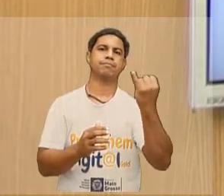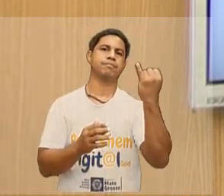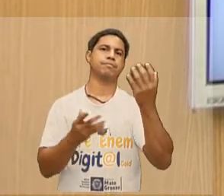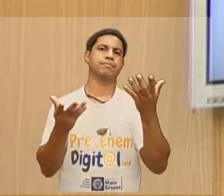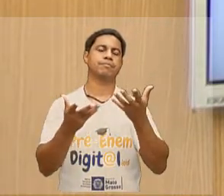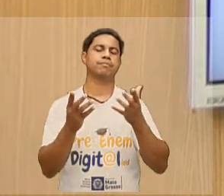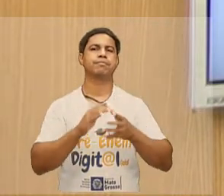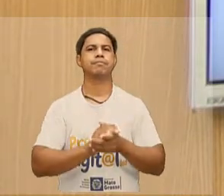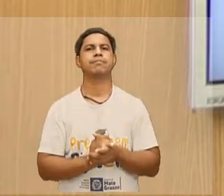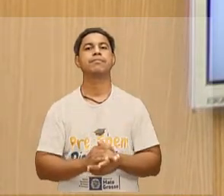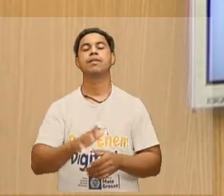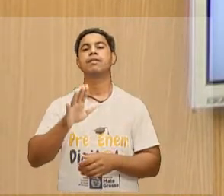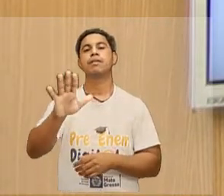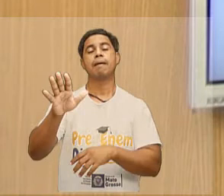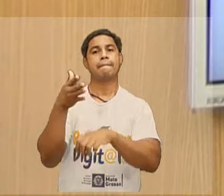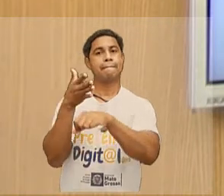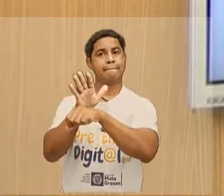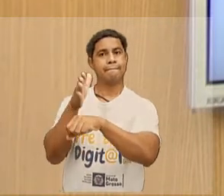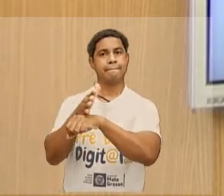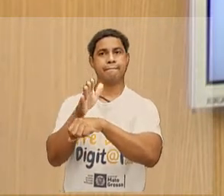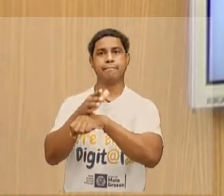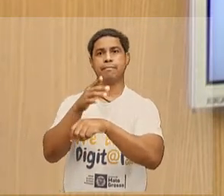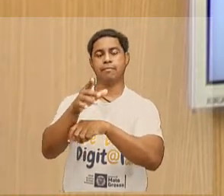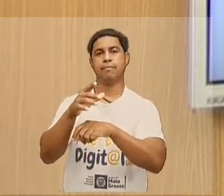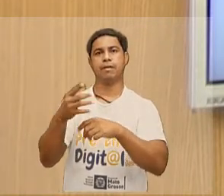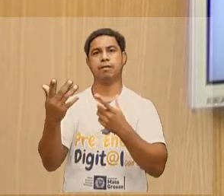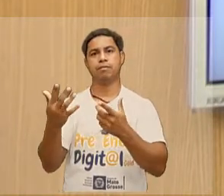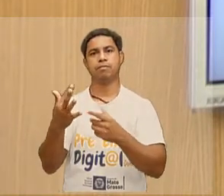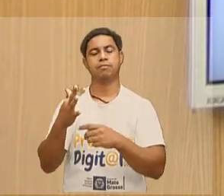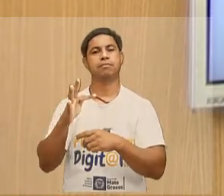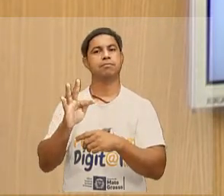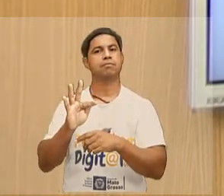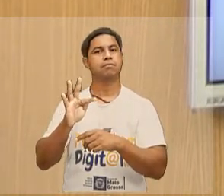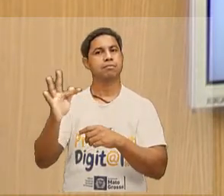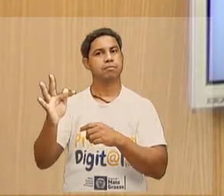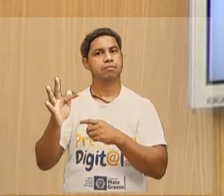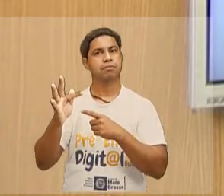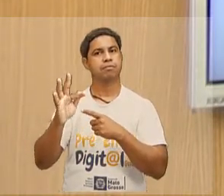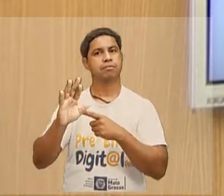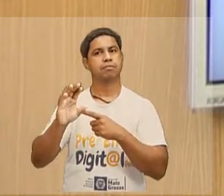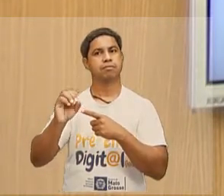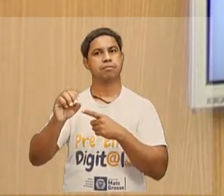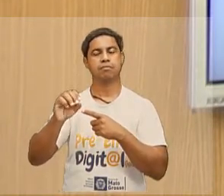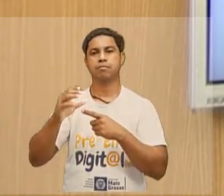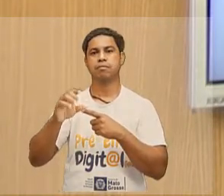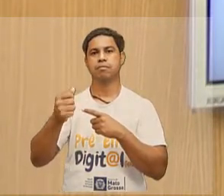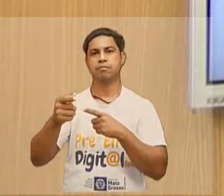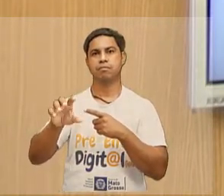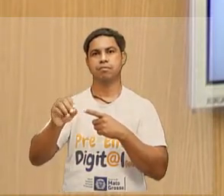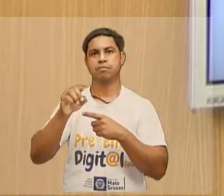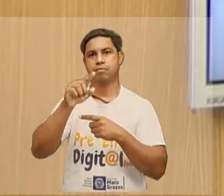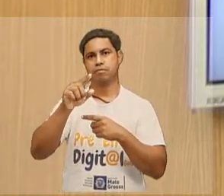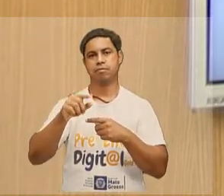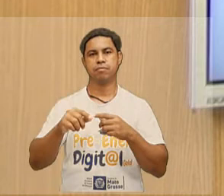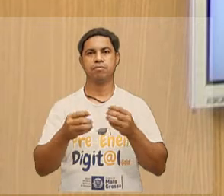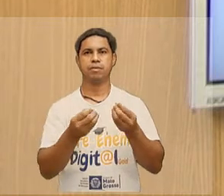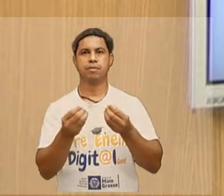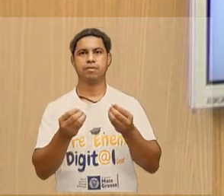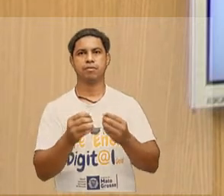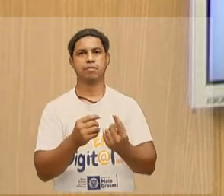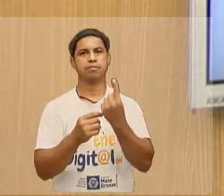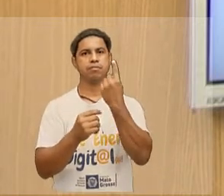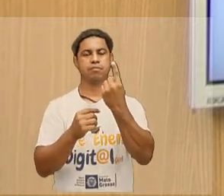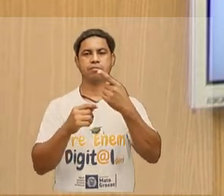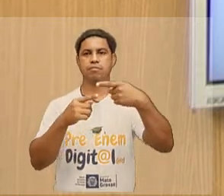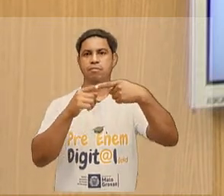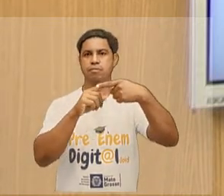importantíssimo. Para calcular o valor da resistência equivalente, você pega essa equaçãozinha. 1 sobre resistência equivalente é 1